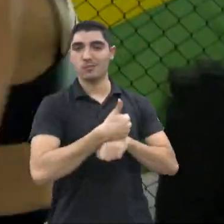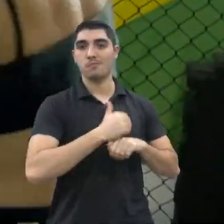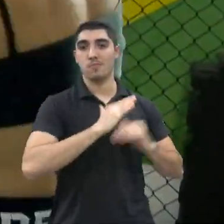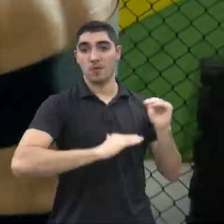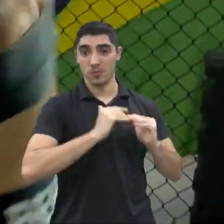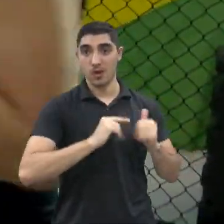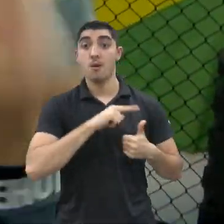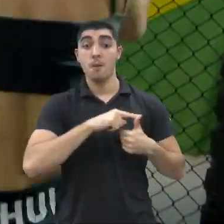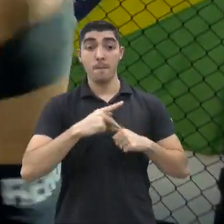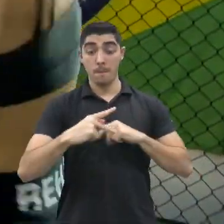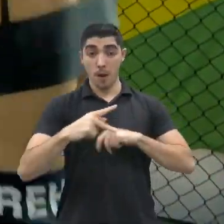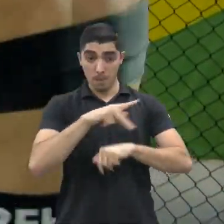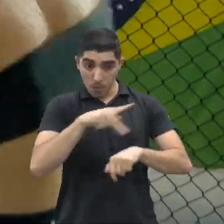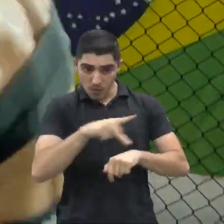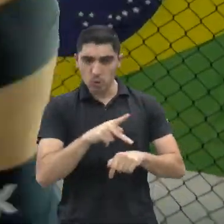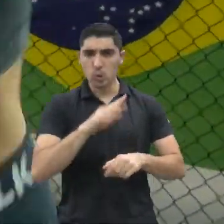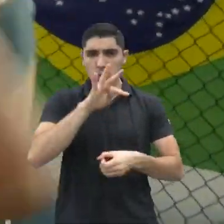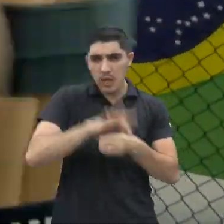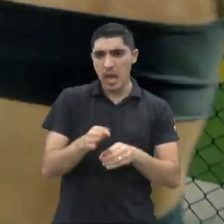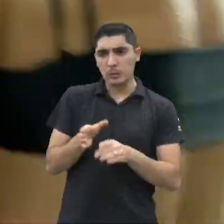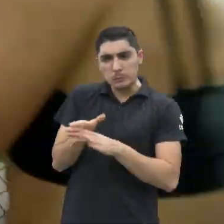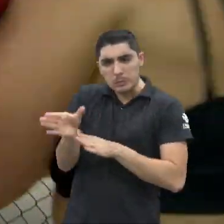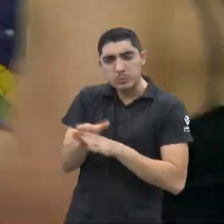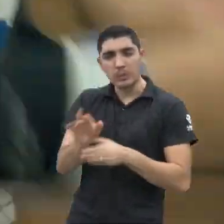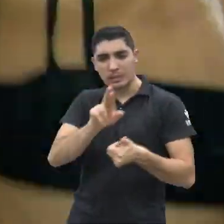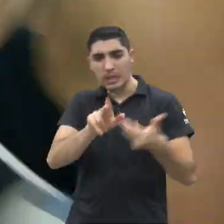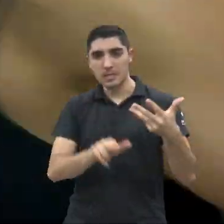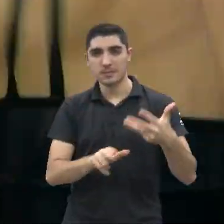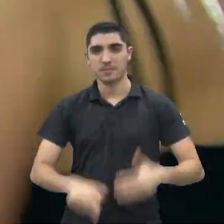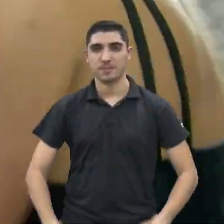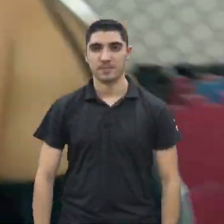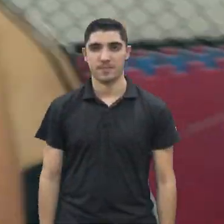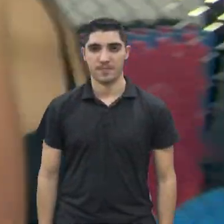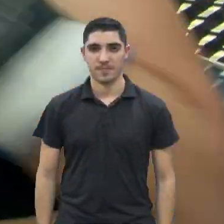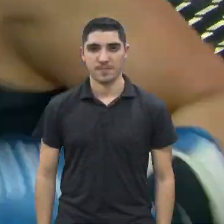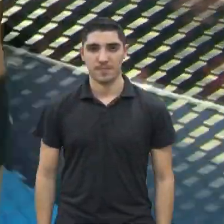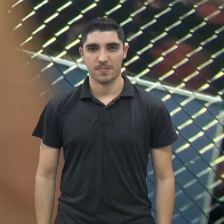treinadores específicos para cada modalidade.